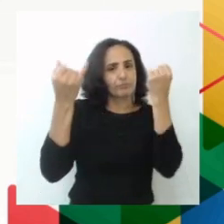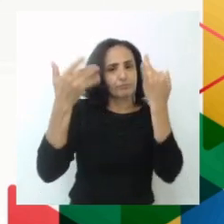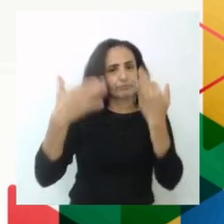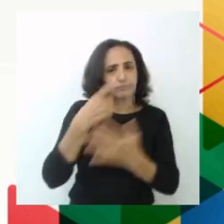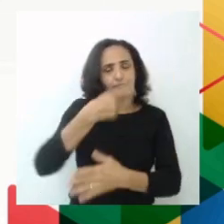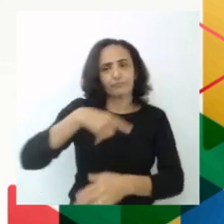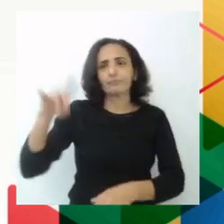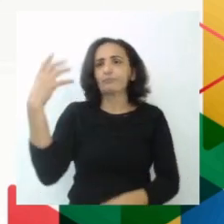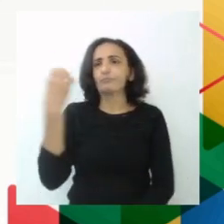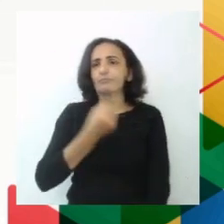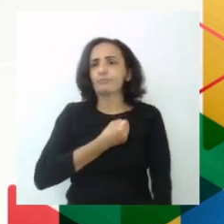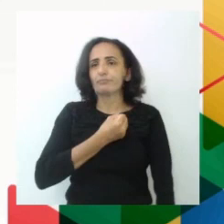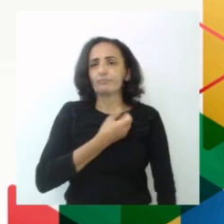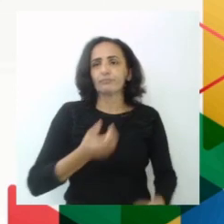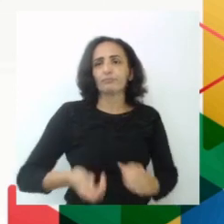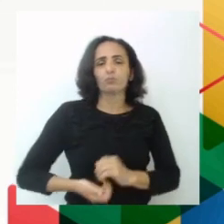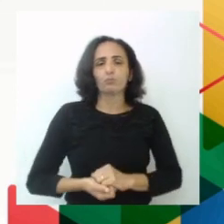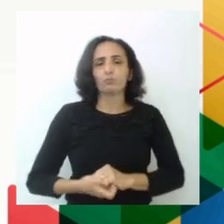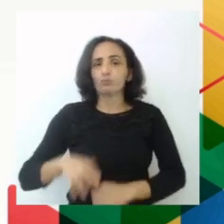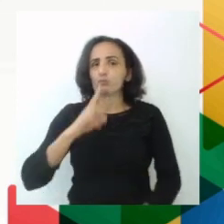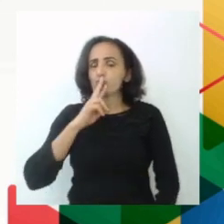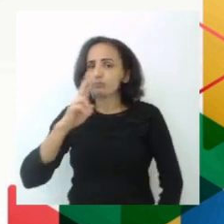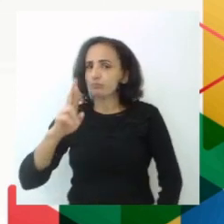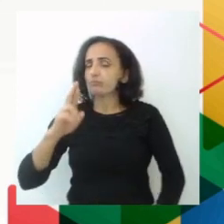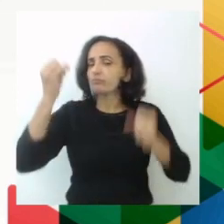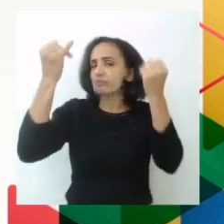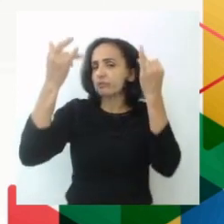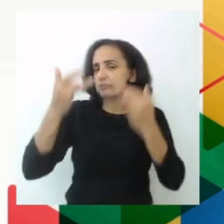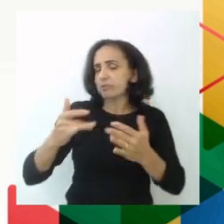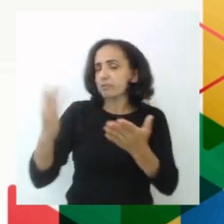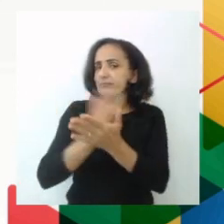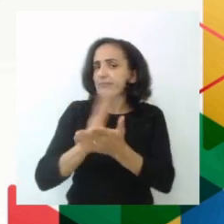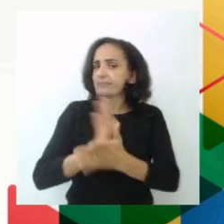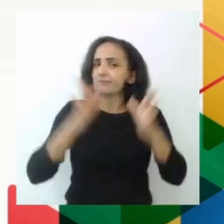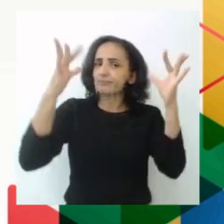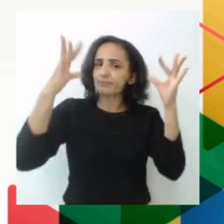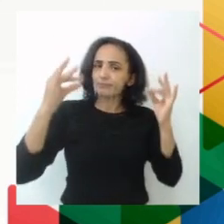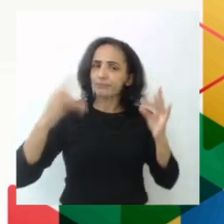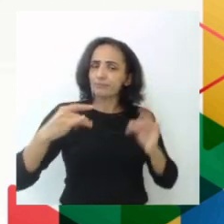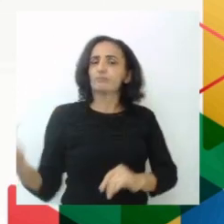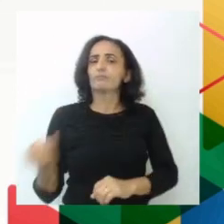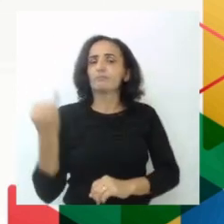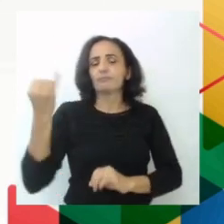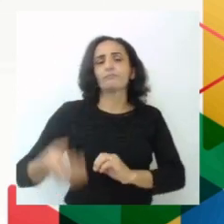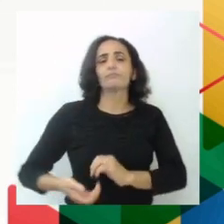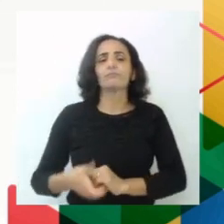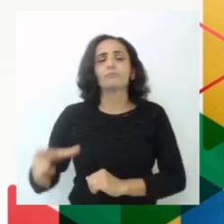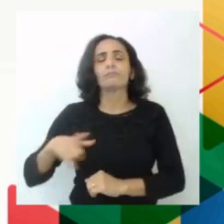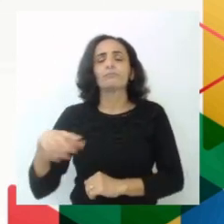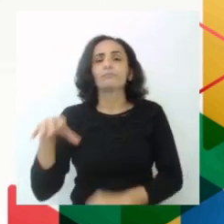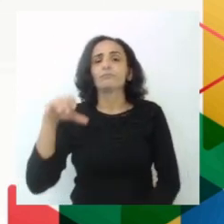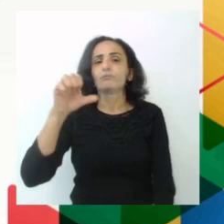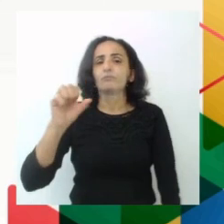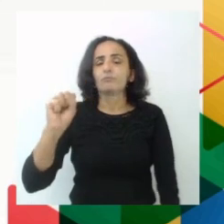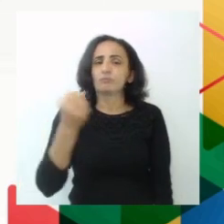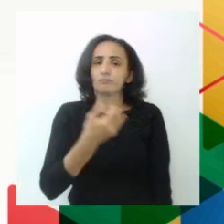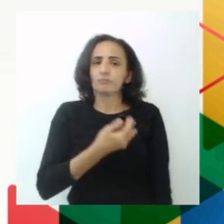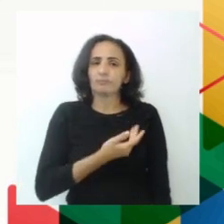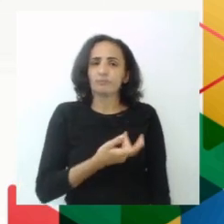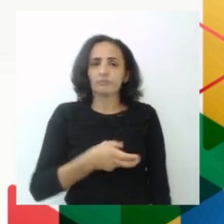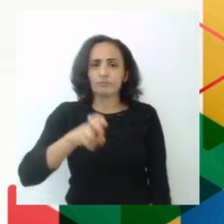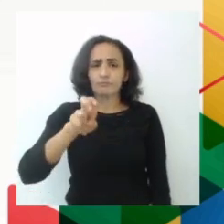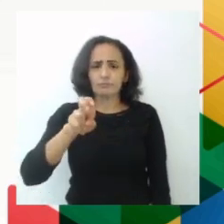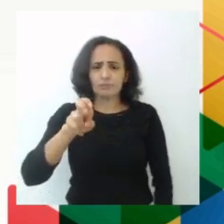desses números, a resposta, mas eu vou explicar com mais detalhe. Eu tenho 8 amigos, 5 cadeiras.